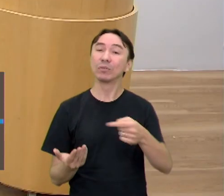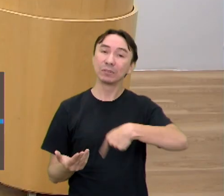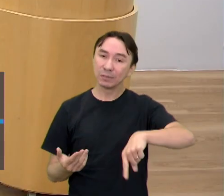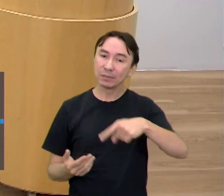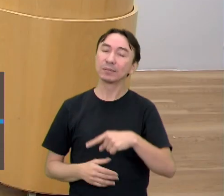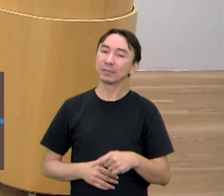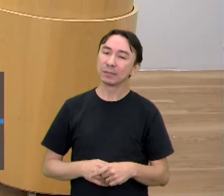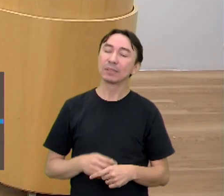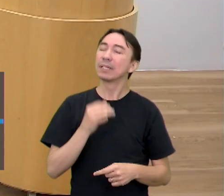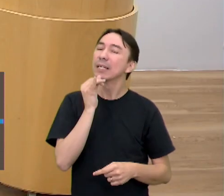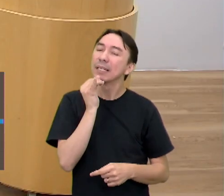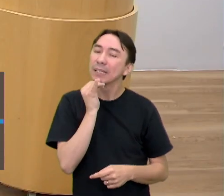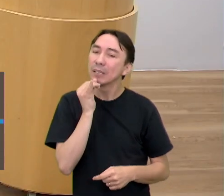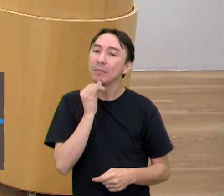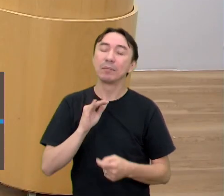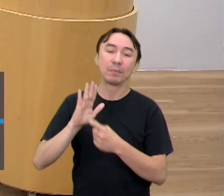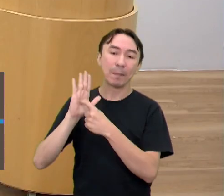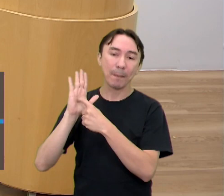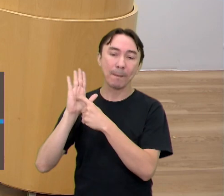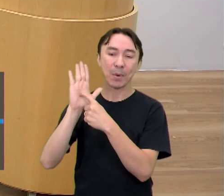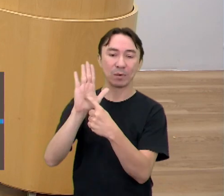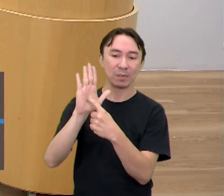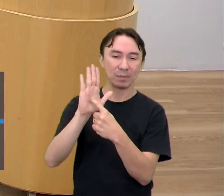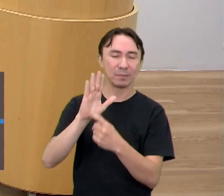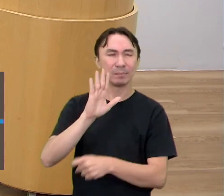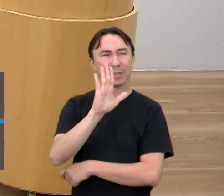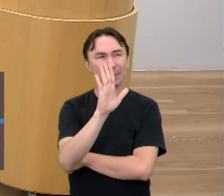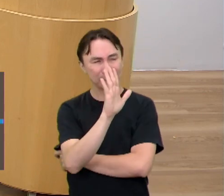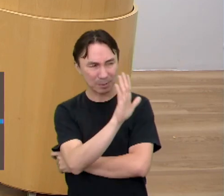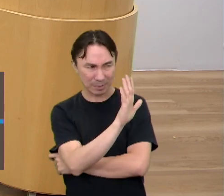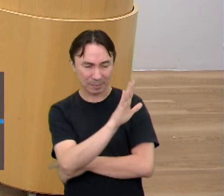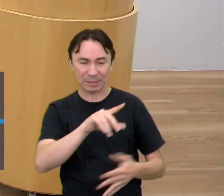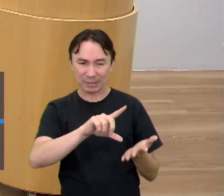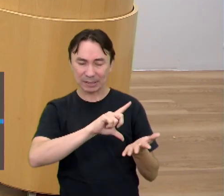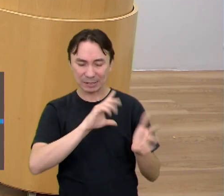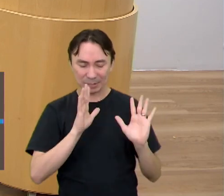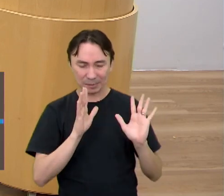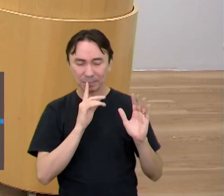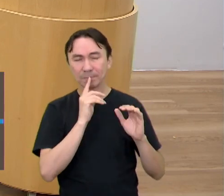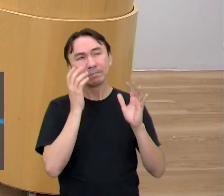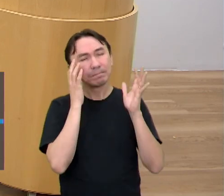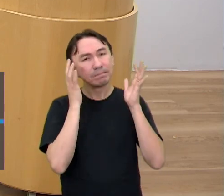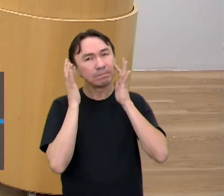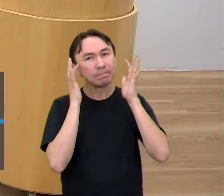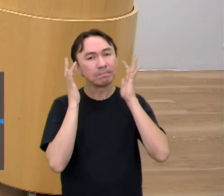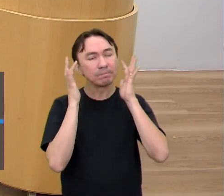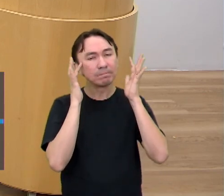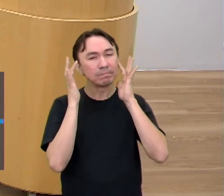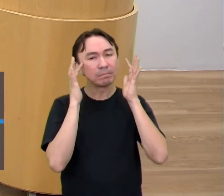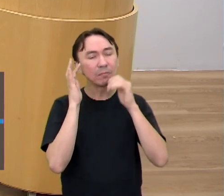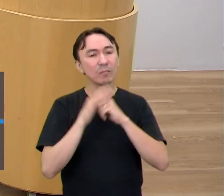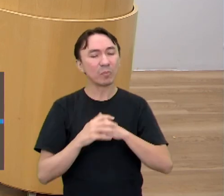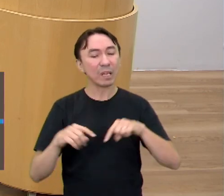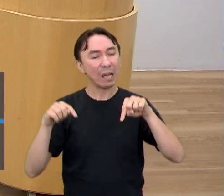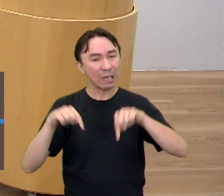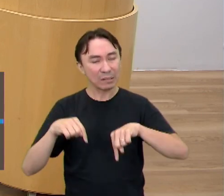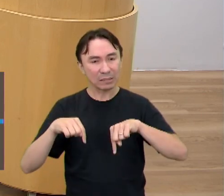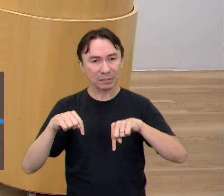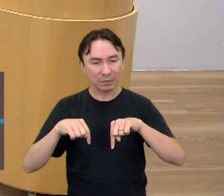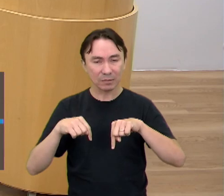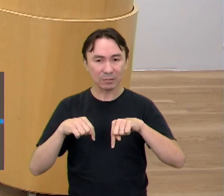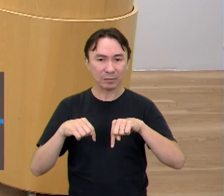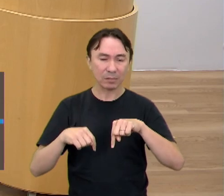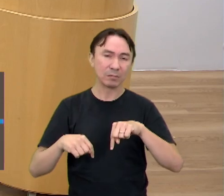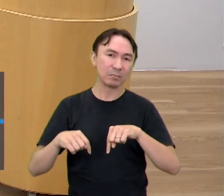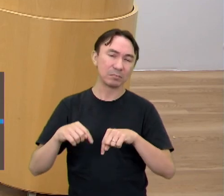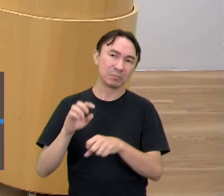eles, Ale. Legal. Mas antes disso, eu fiquei pensando aqui, a gente está na cidade de São Paulo, Sim. né? O estado de